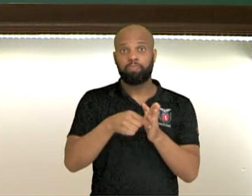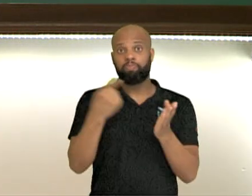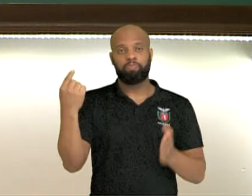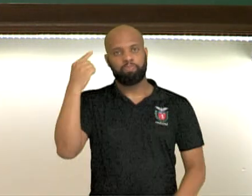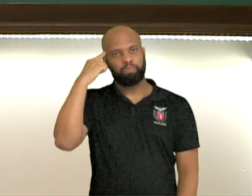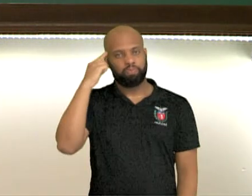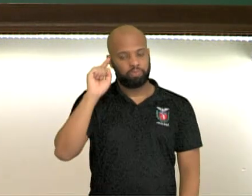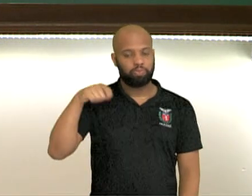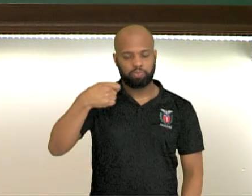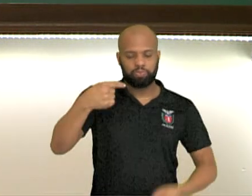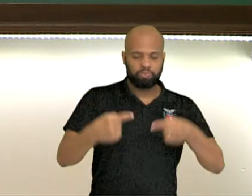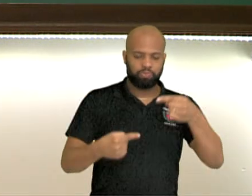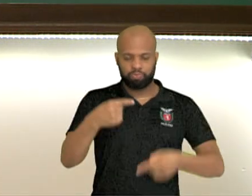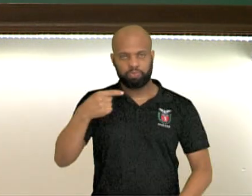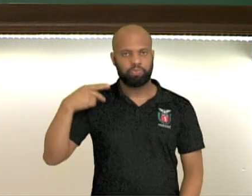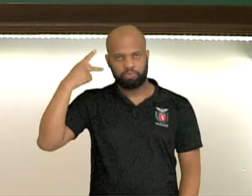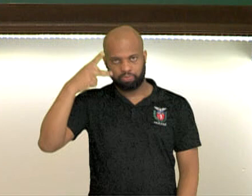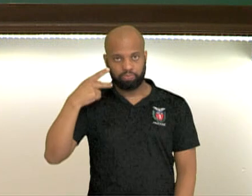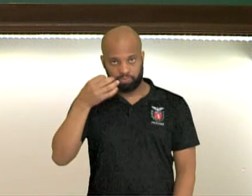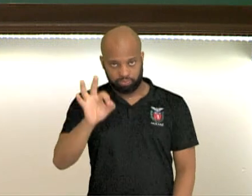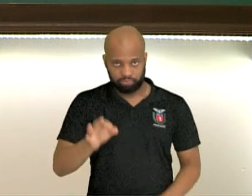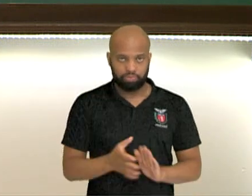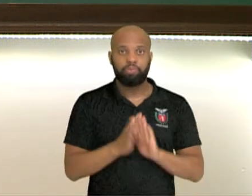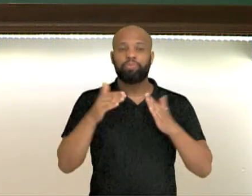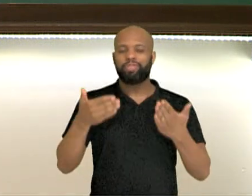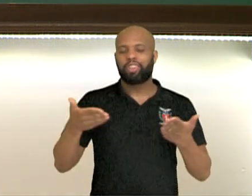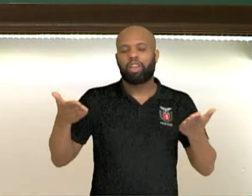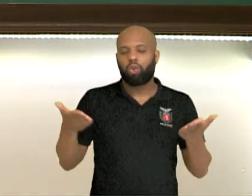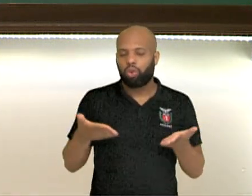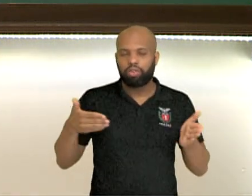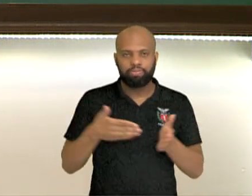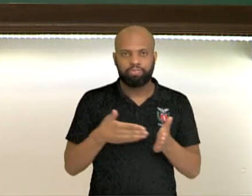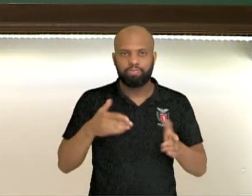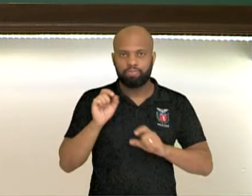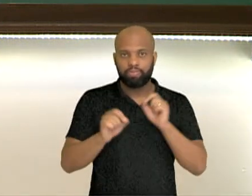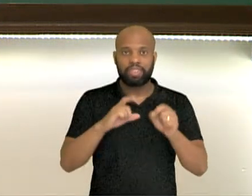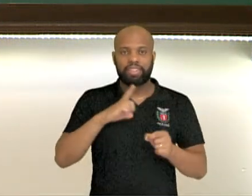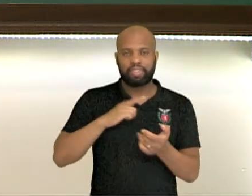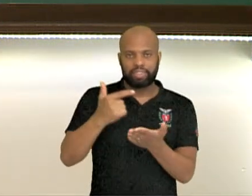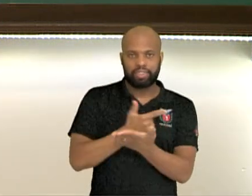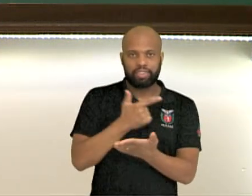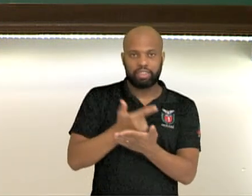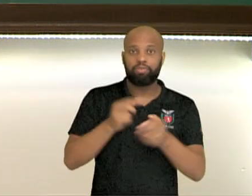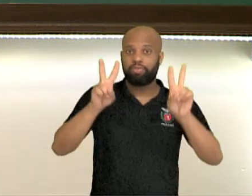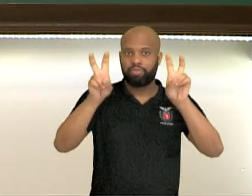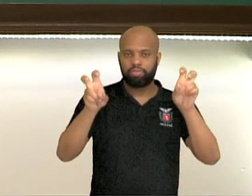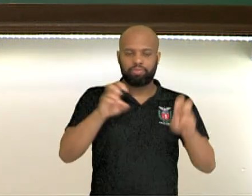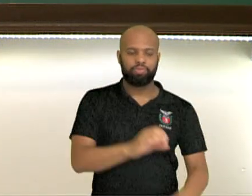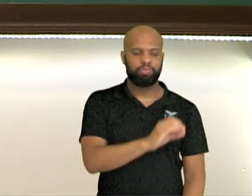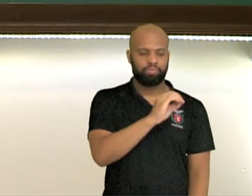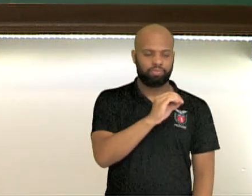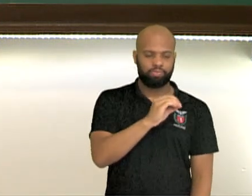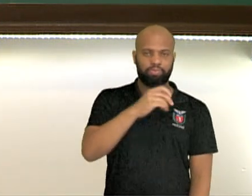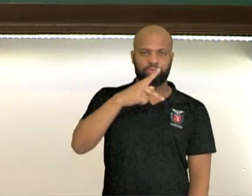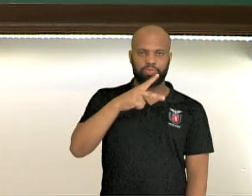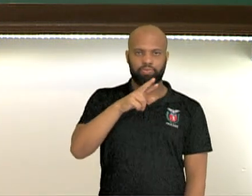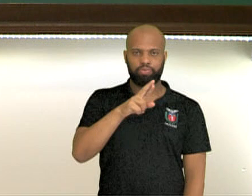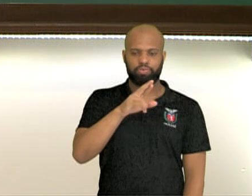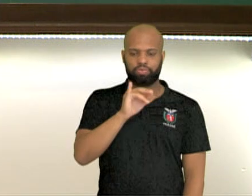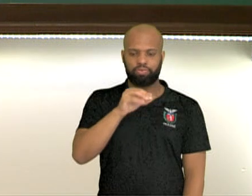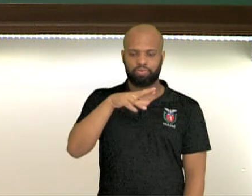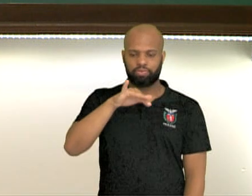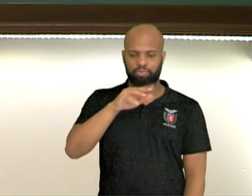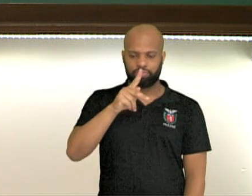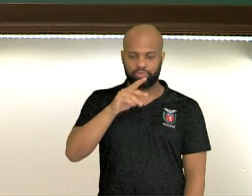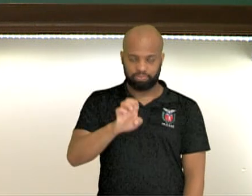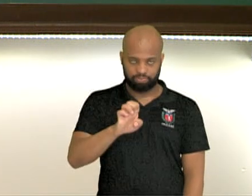questão política, correto? Tanto que até hoje a obra O Príncipe de Maquiavel é tido como um manual político,